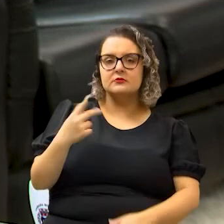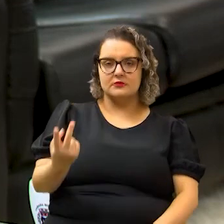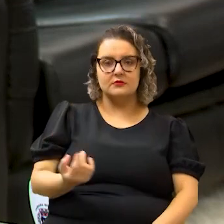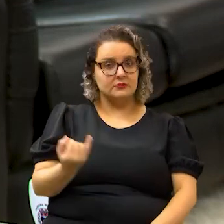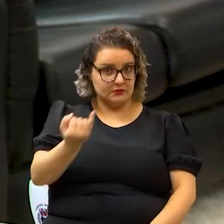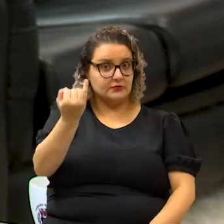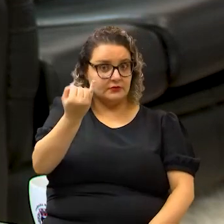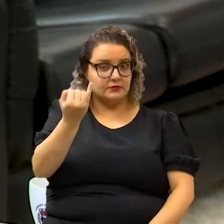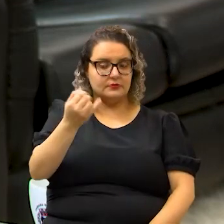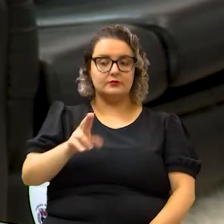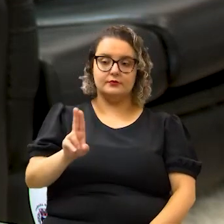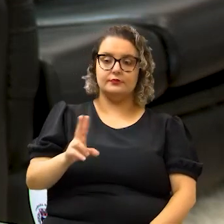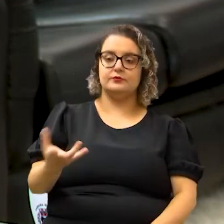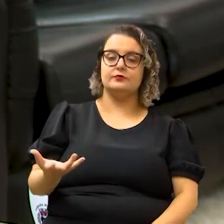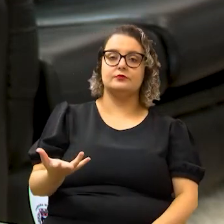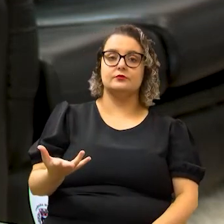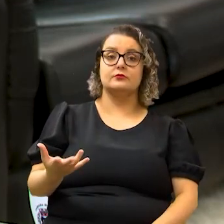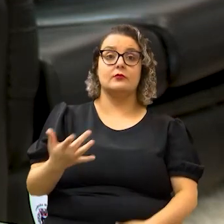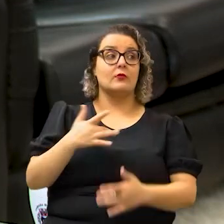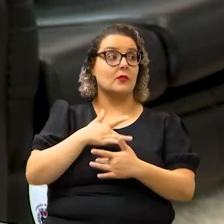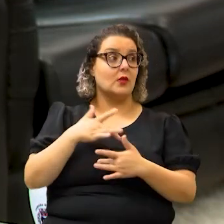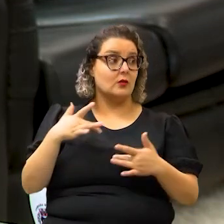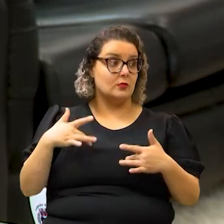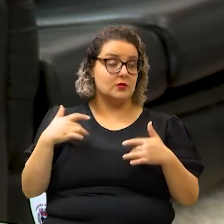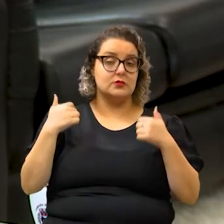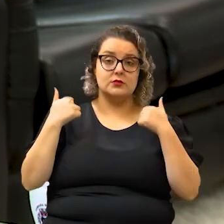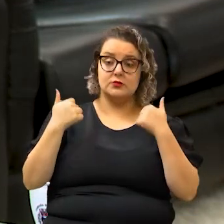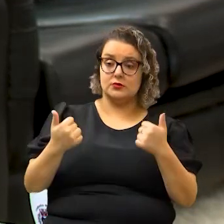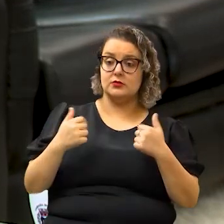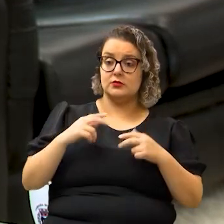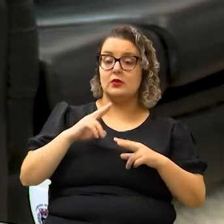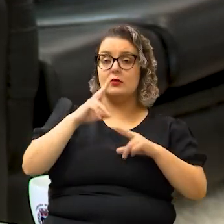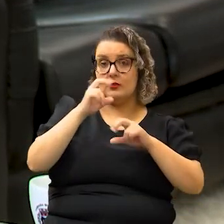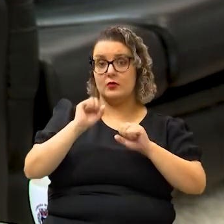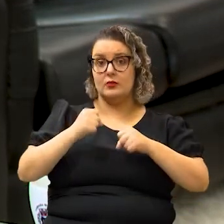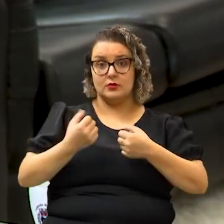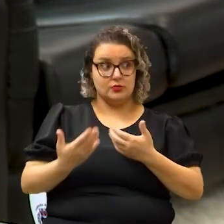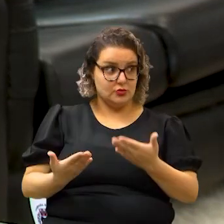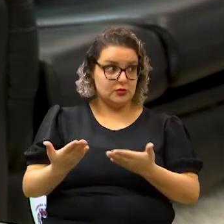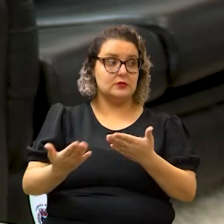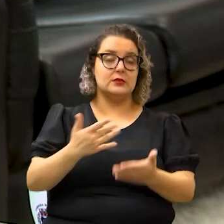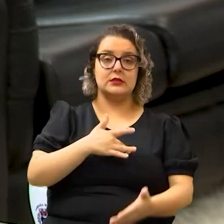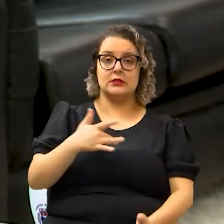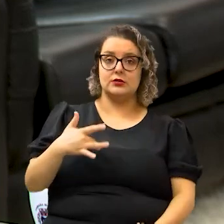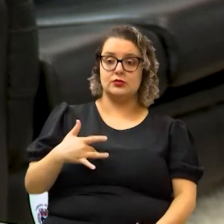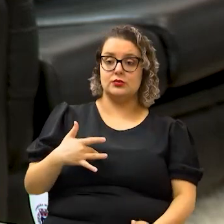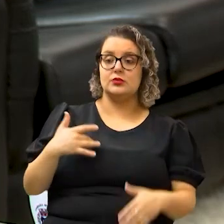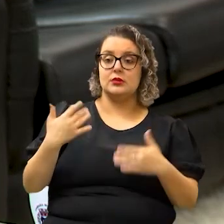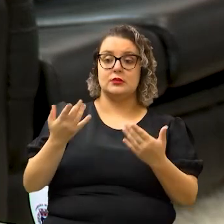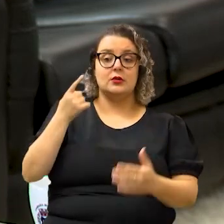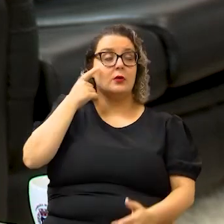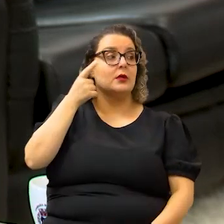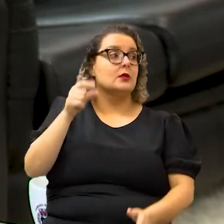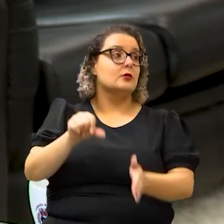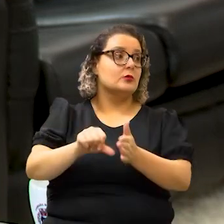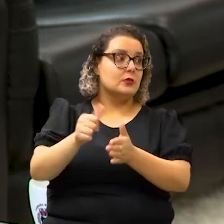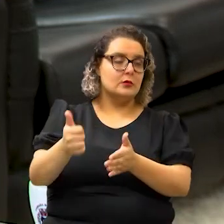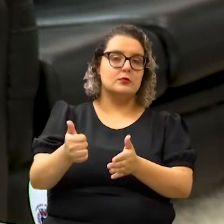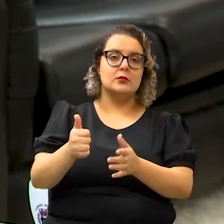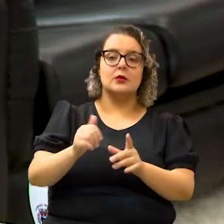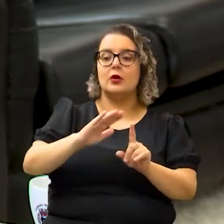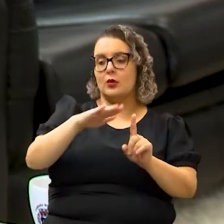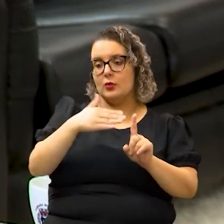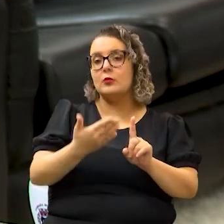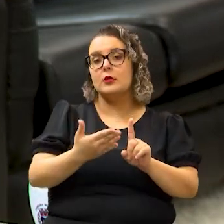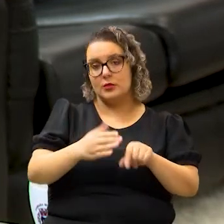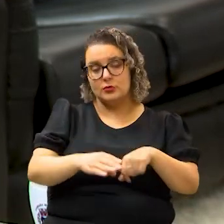são muito úteis para quem quer manter uma saúde forte, conservar sua saúde. Então a ideia,